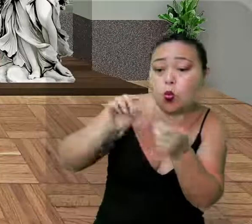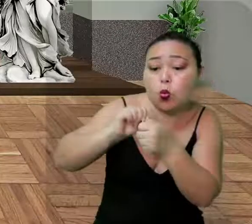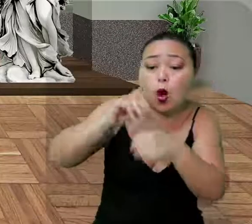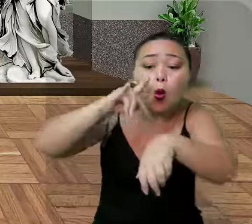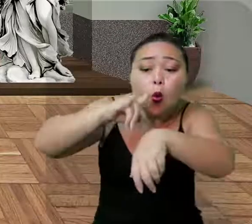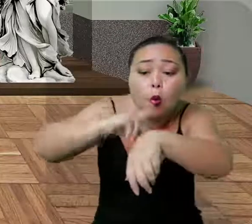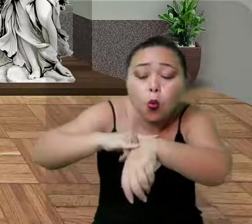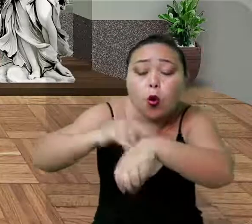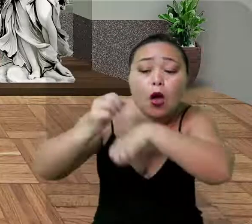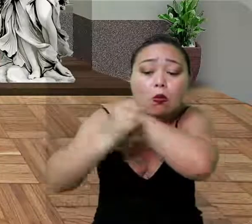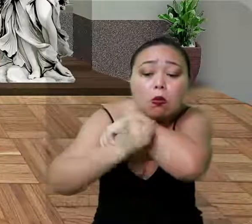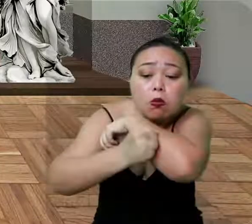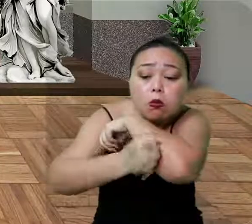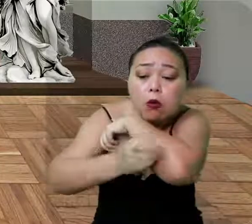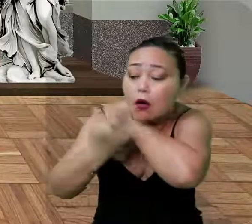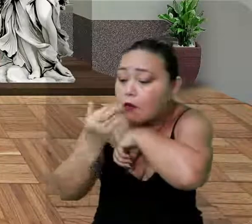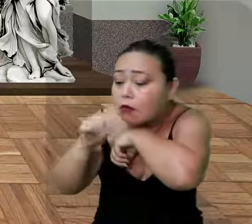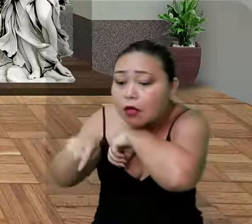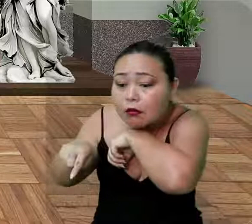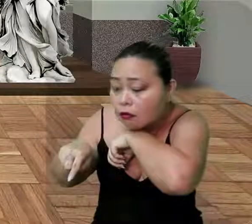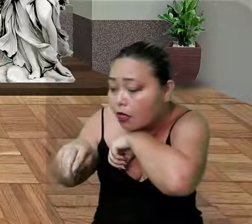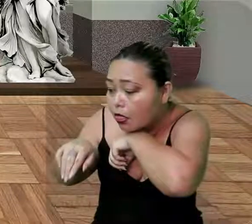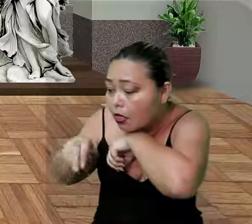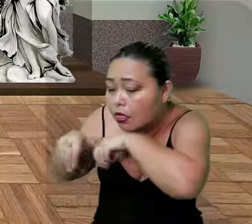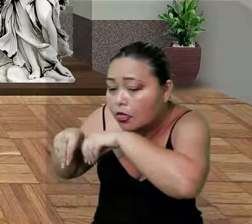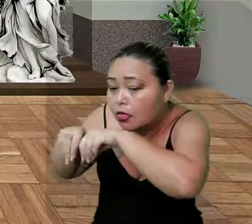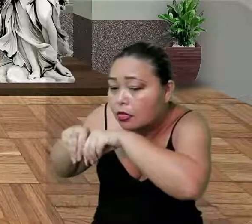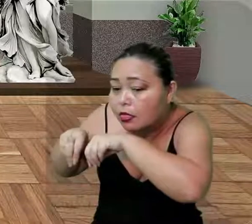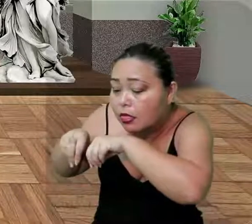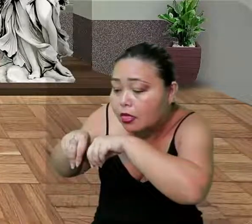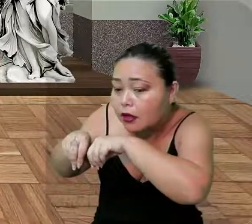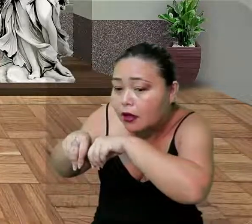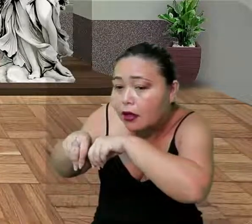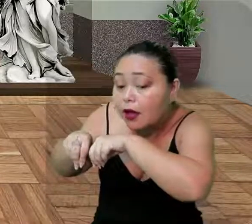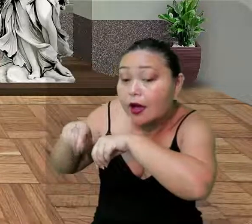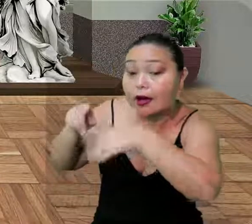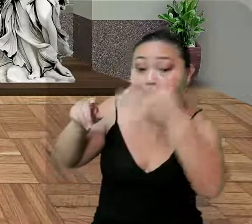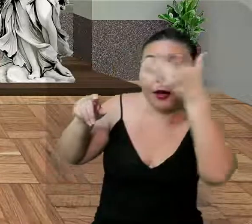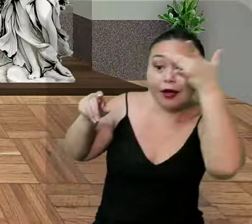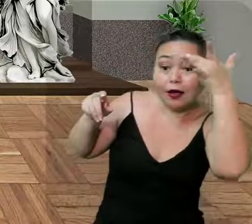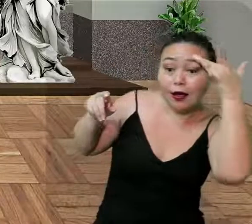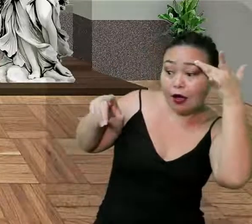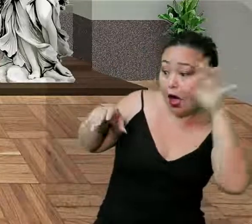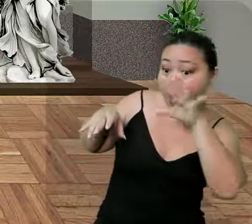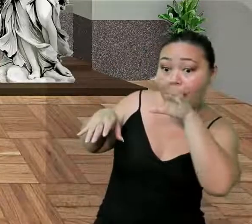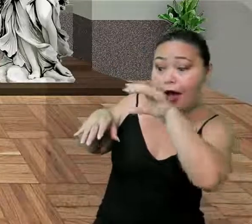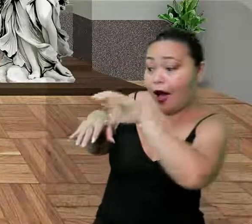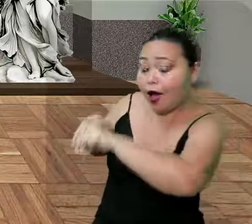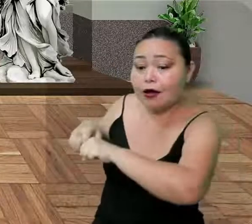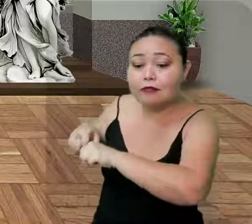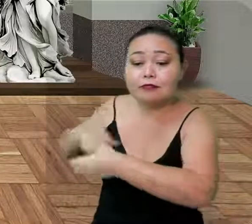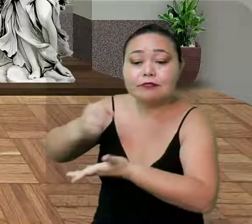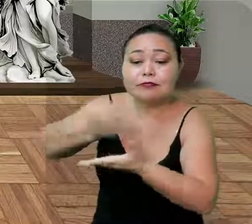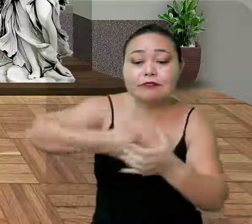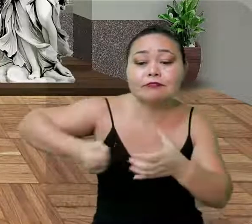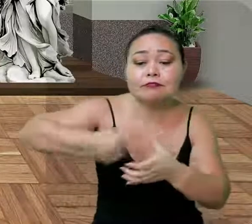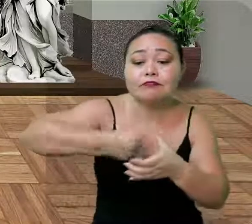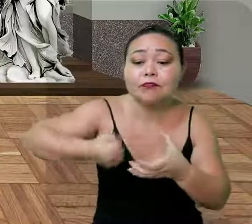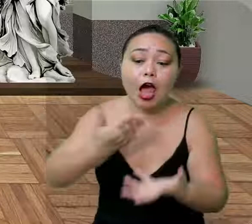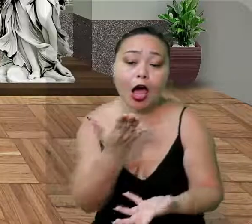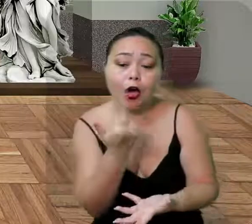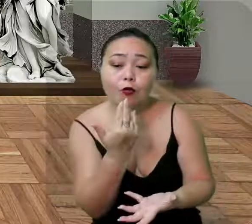e defecavam na alimentação Oh e eu corro muitas vezes esse produto é